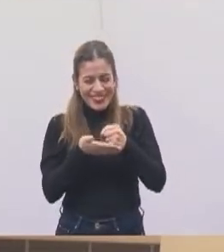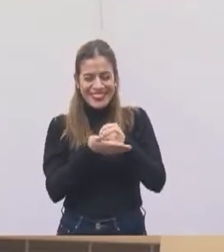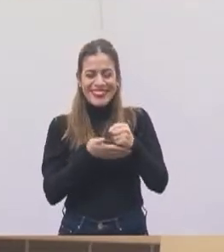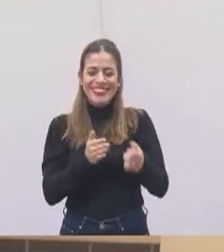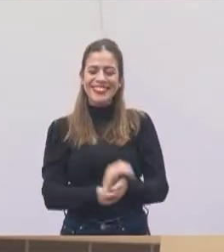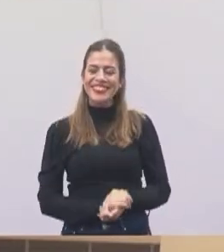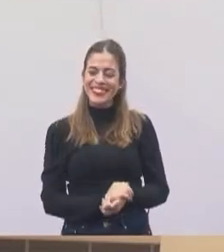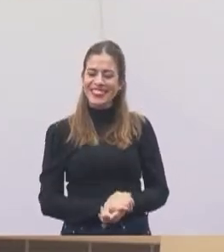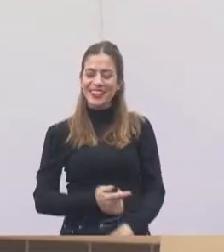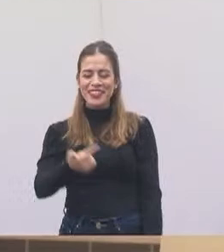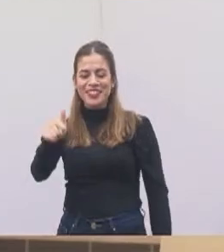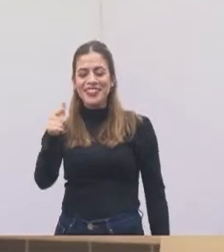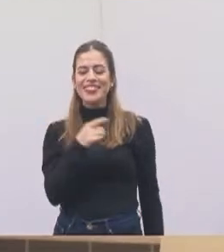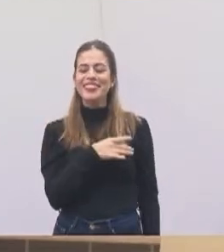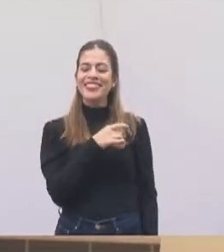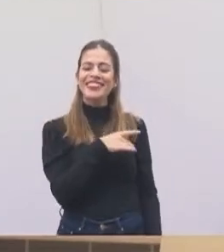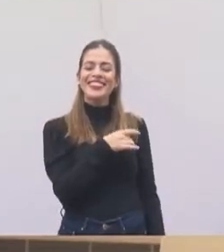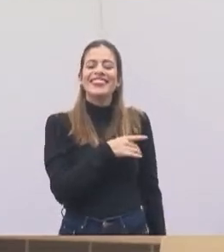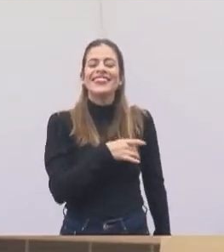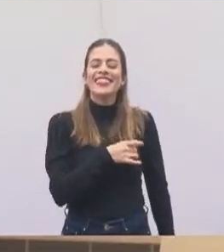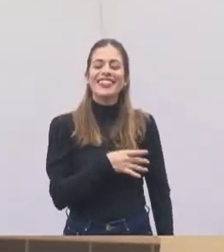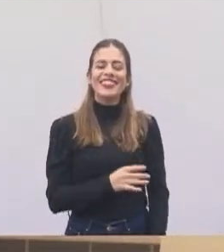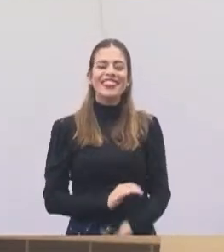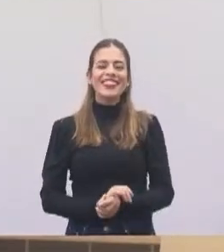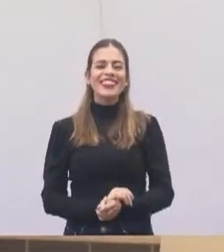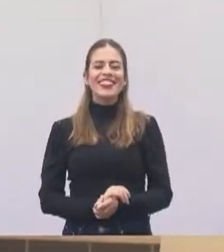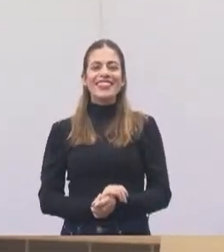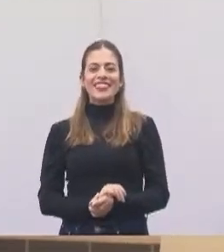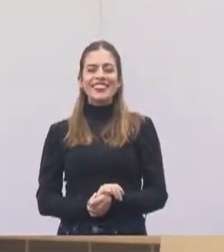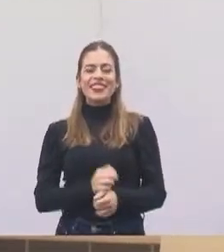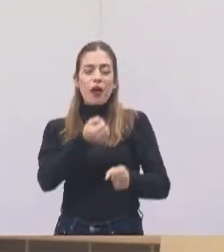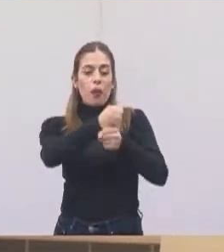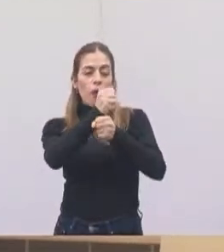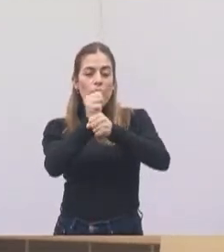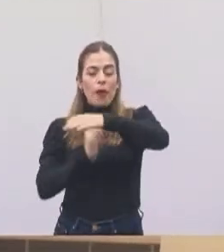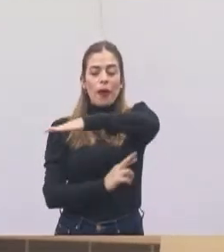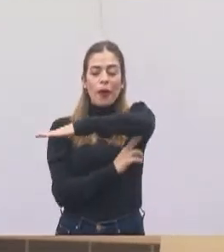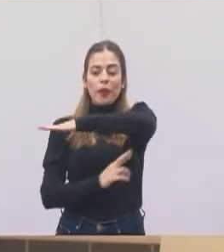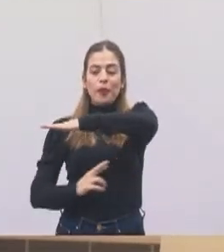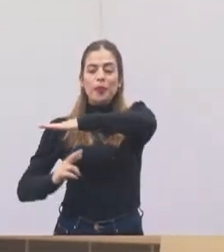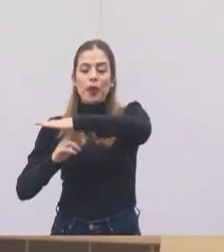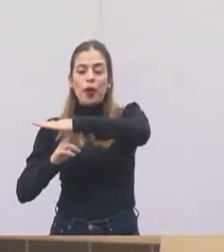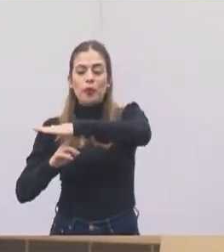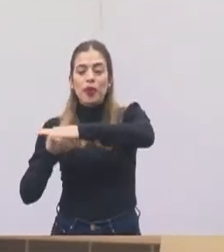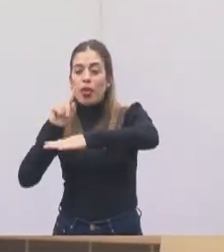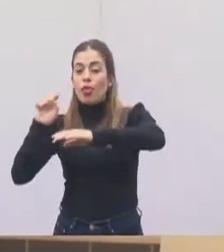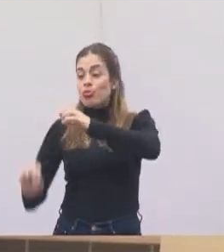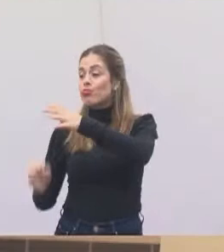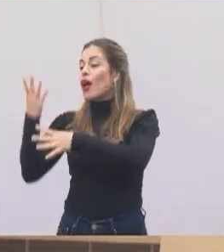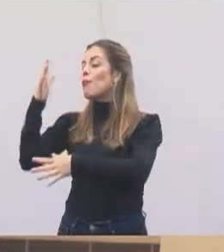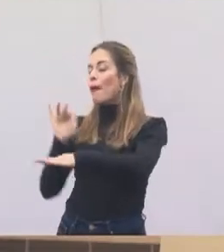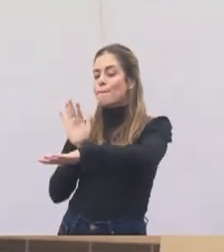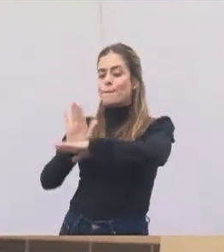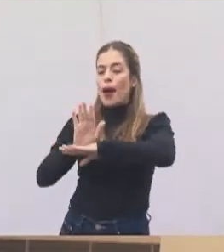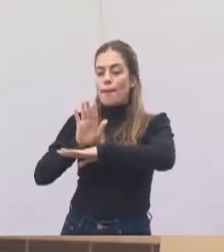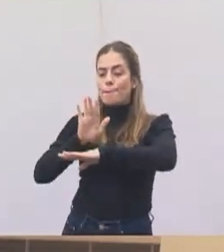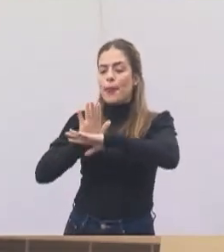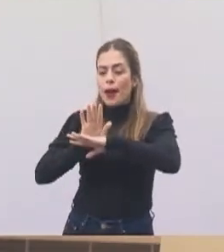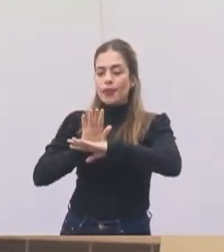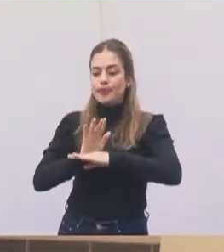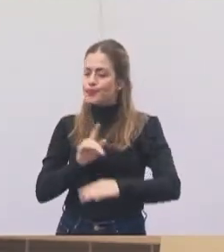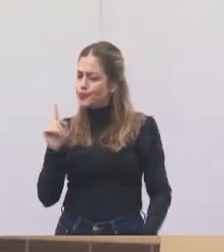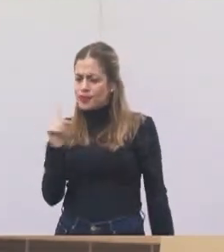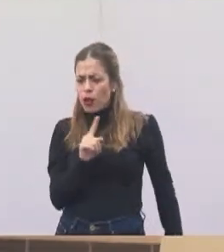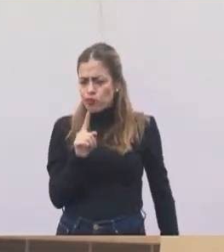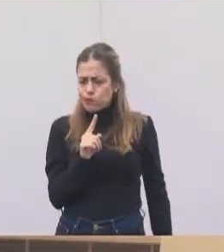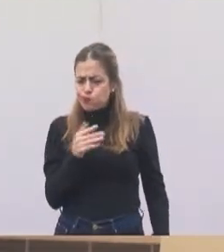medo. E eu construo pontes, eu não crio barreiras. Ao contrário de muitos aqui que criam barreiras. Eu